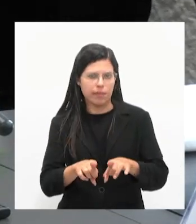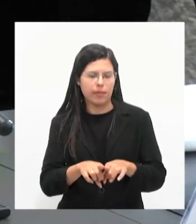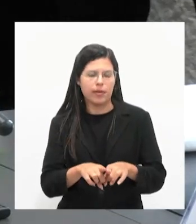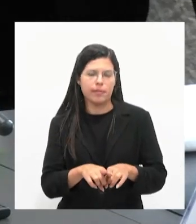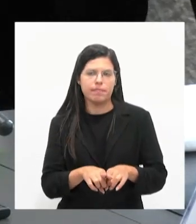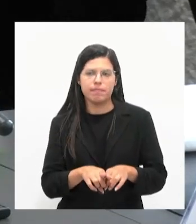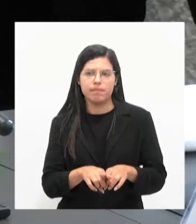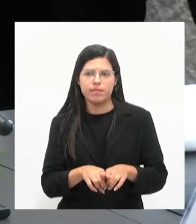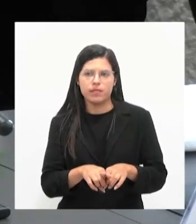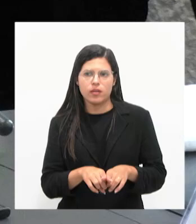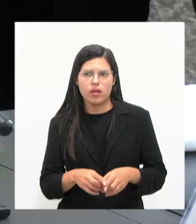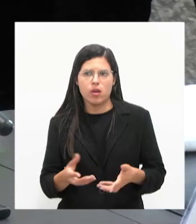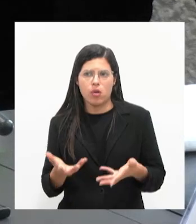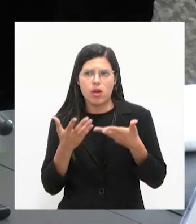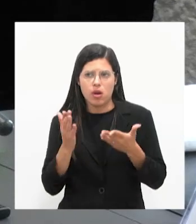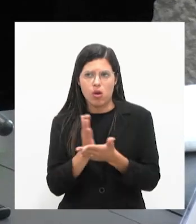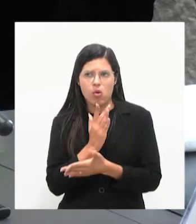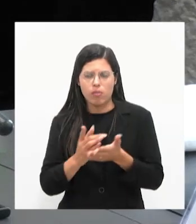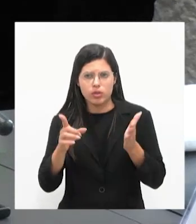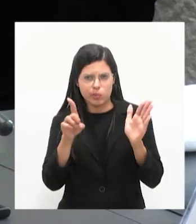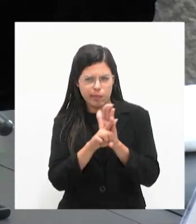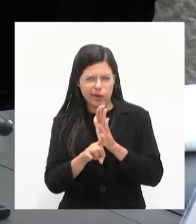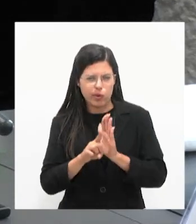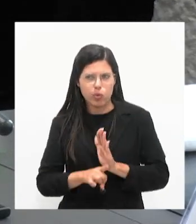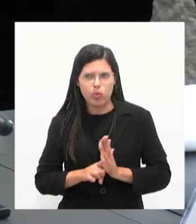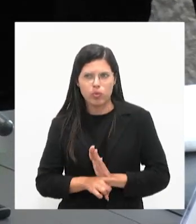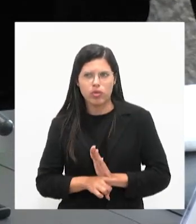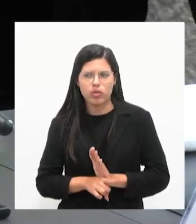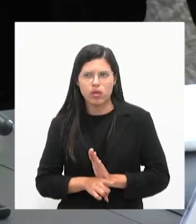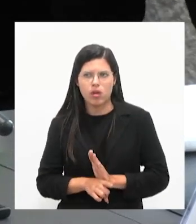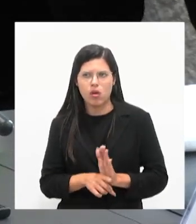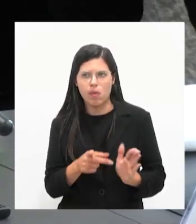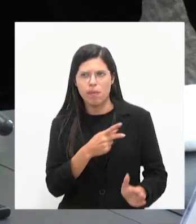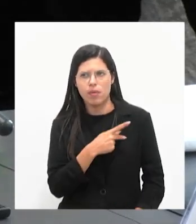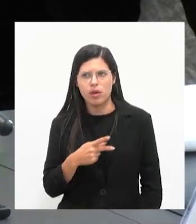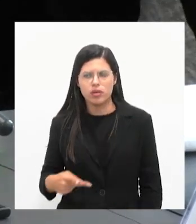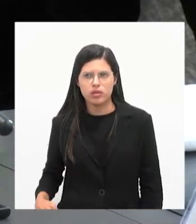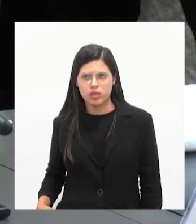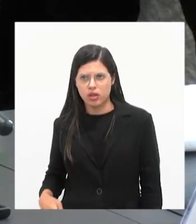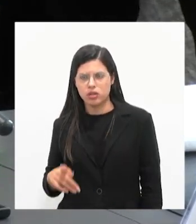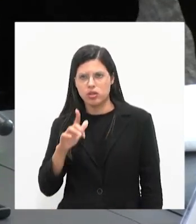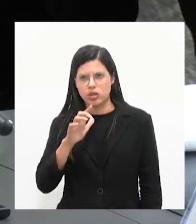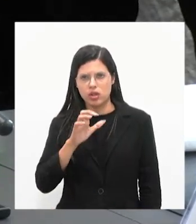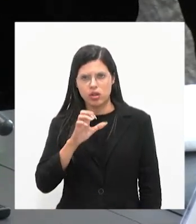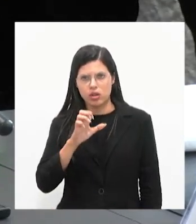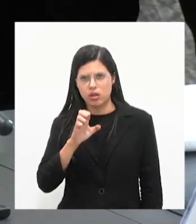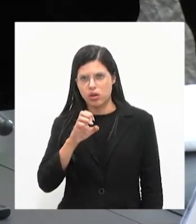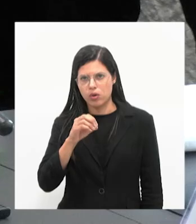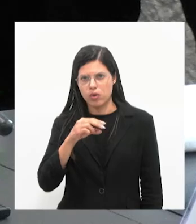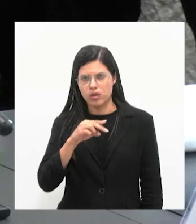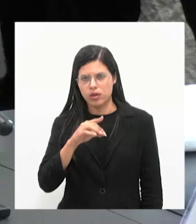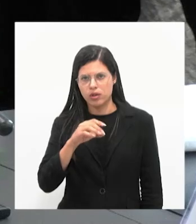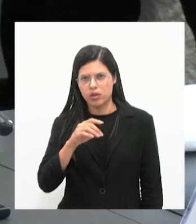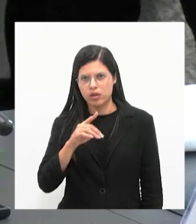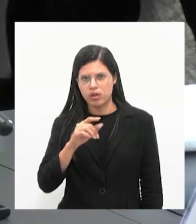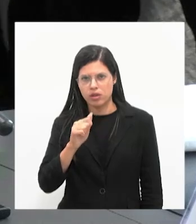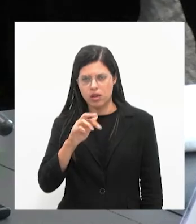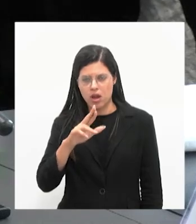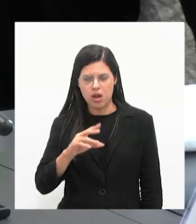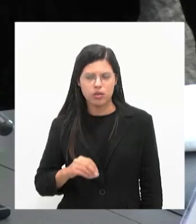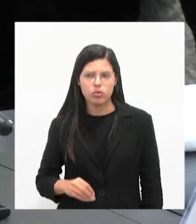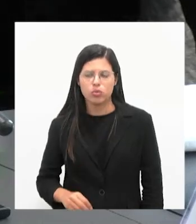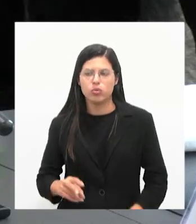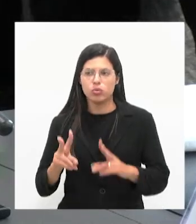Mas eu quero fazer algumas perguntas aqui ao presidente Leonardo com relação,